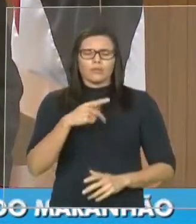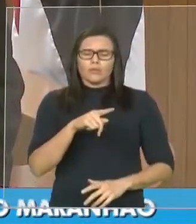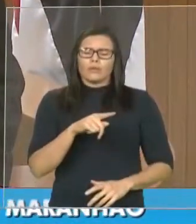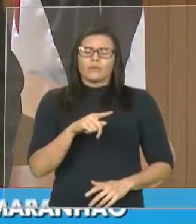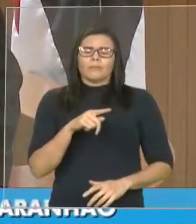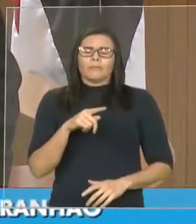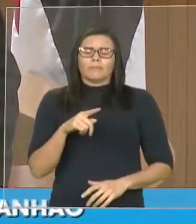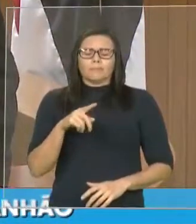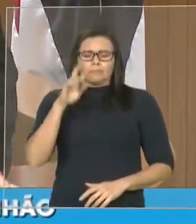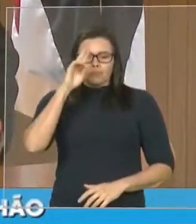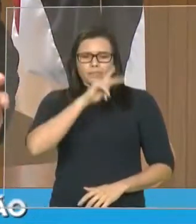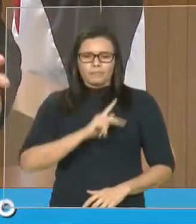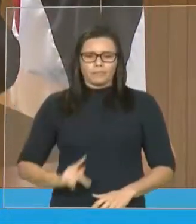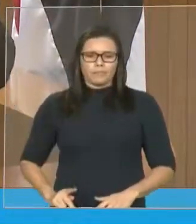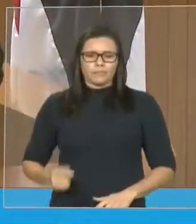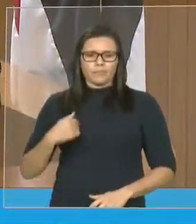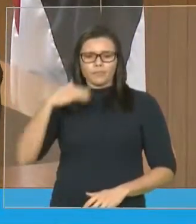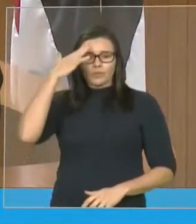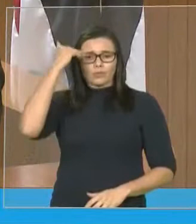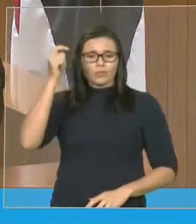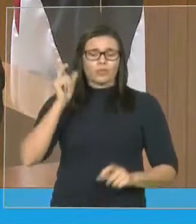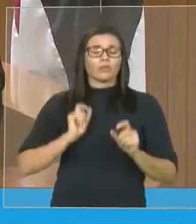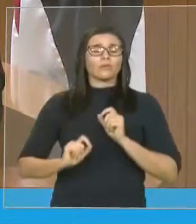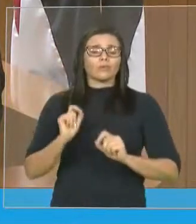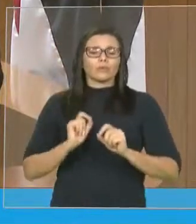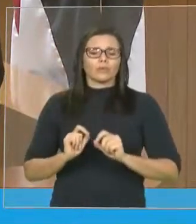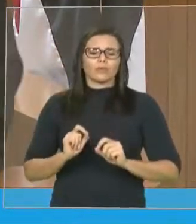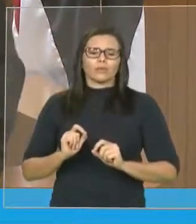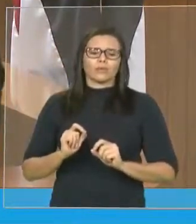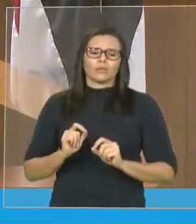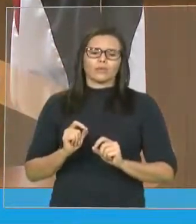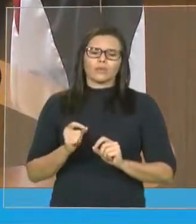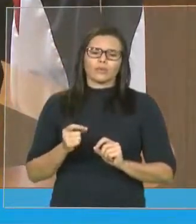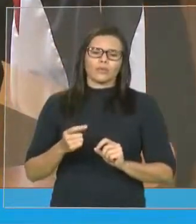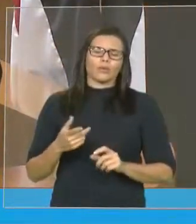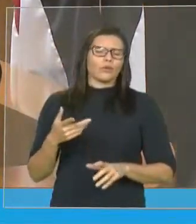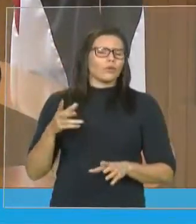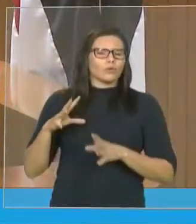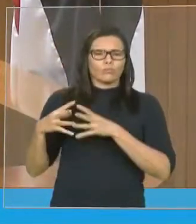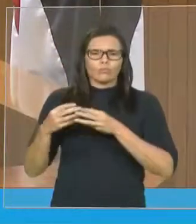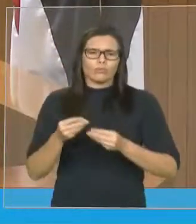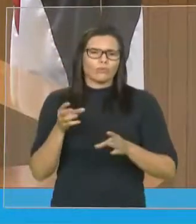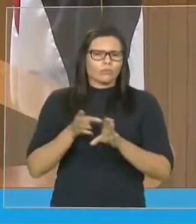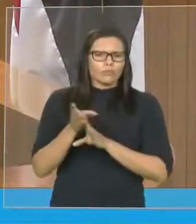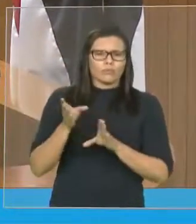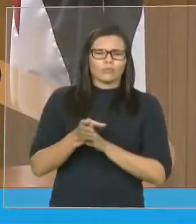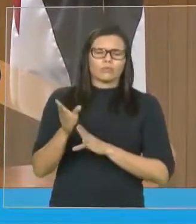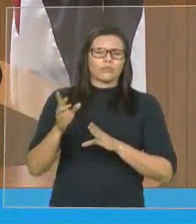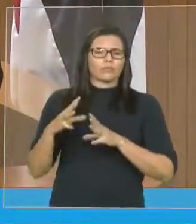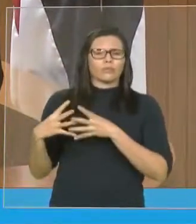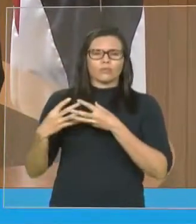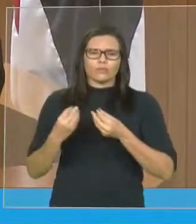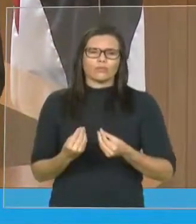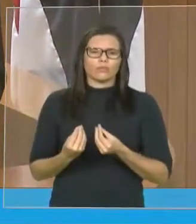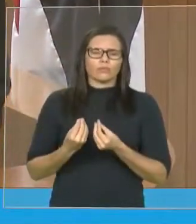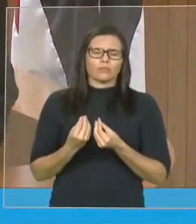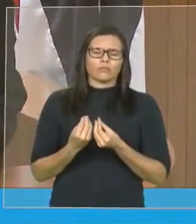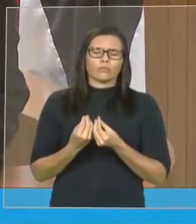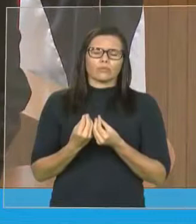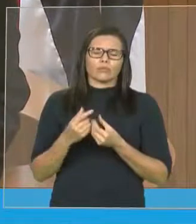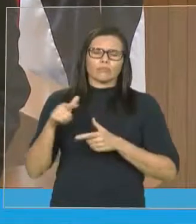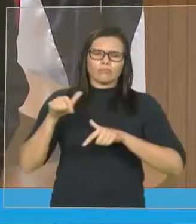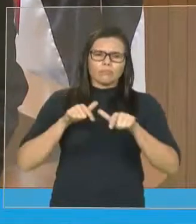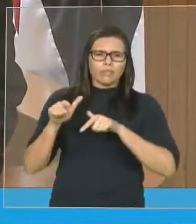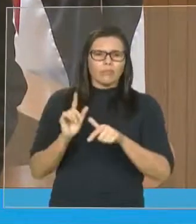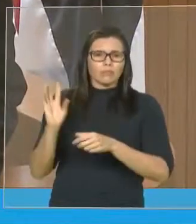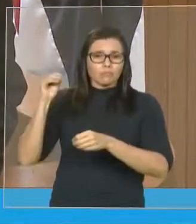não é só mérito seu, é mérito de todo o conjunto do tribunal, de todos os conselheiros, de todos os servidores públicos que servem ao tribunal, inclusive os